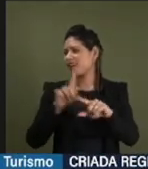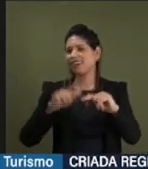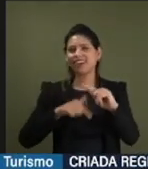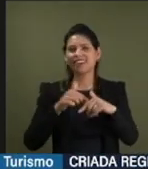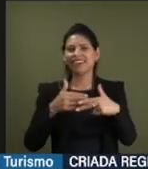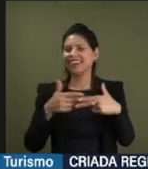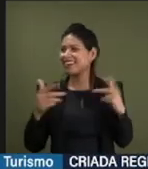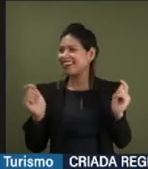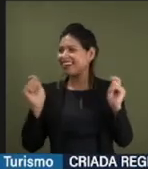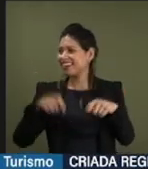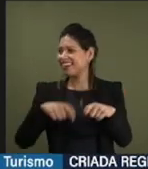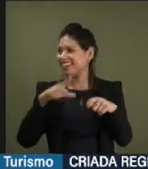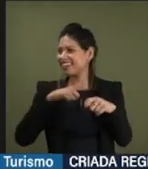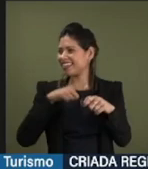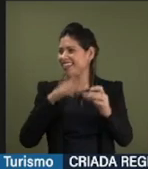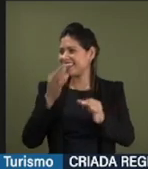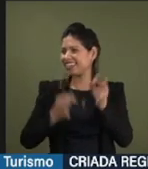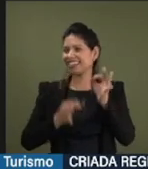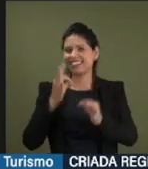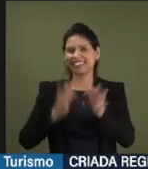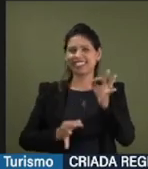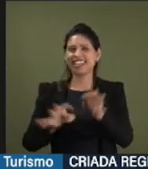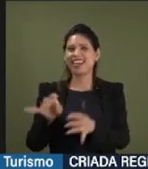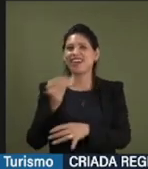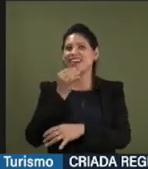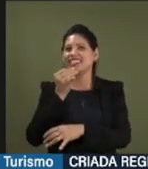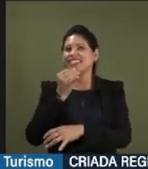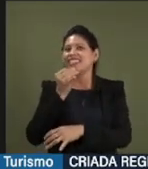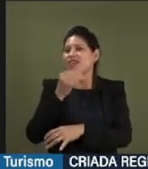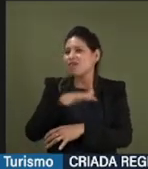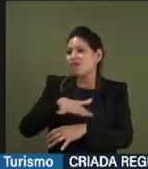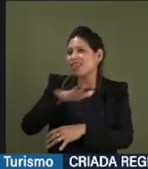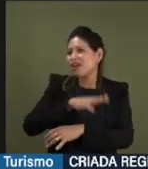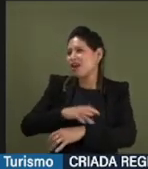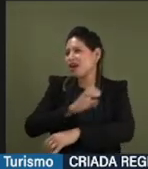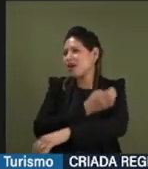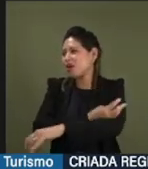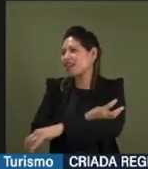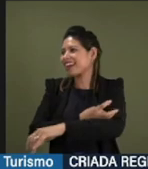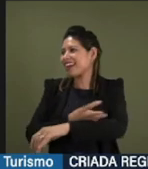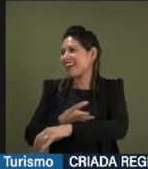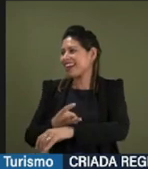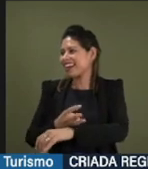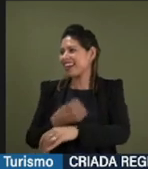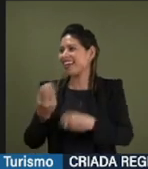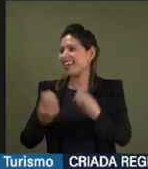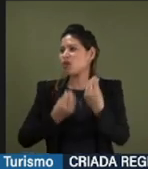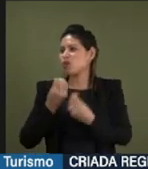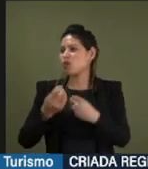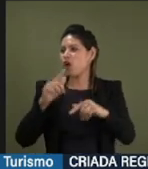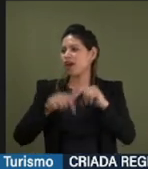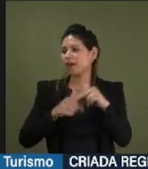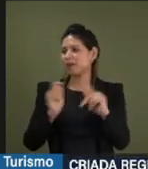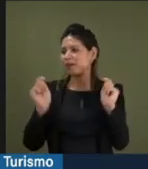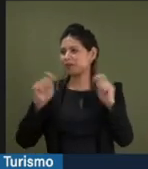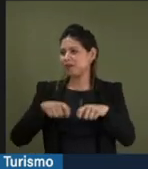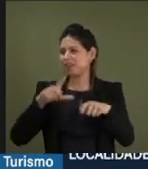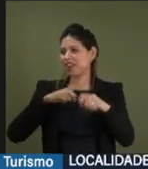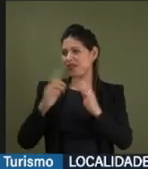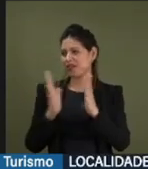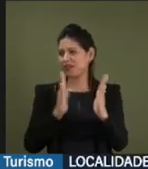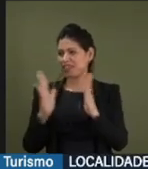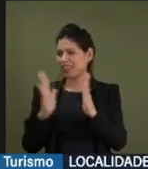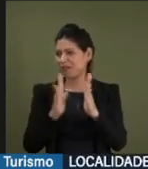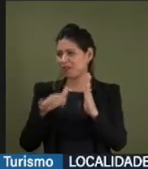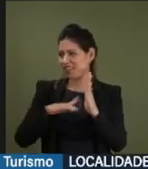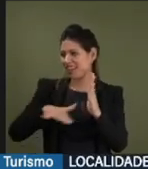justa, onde os melhores exemplos de retidão moral venham sobretudo daqueles que detêm temporariamente o poder